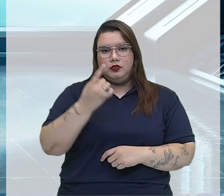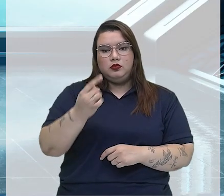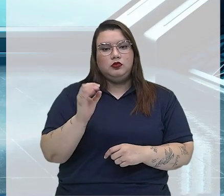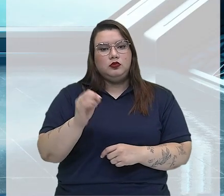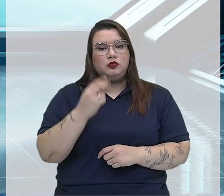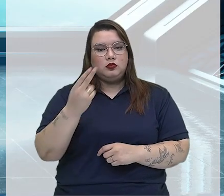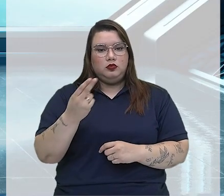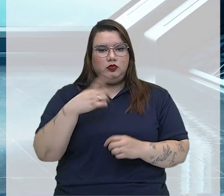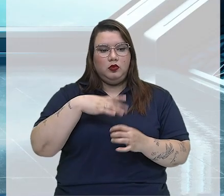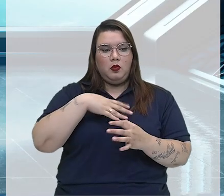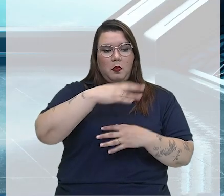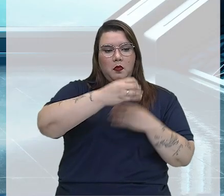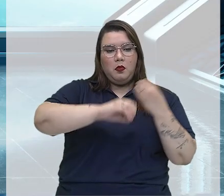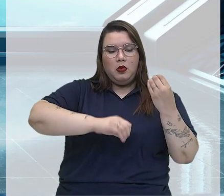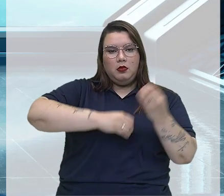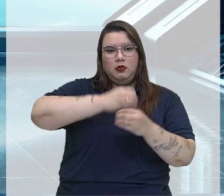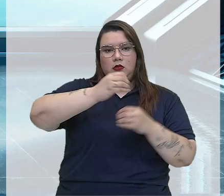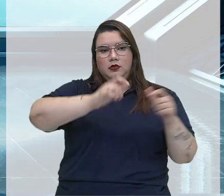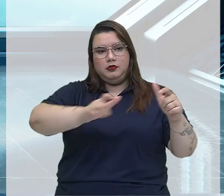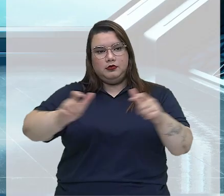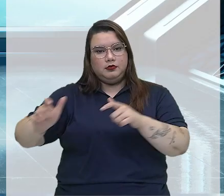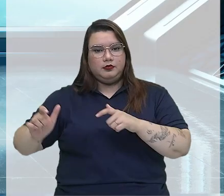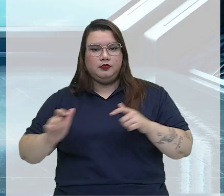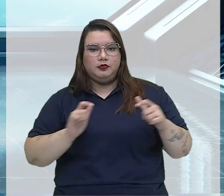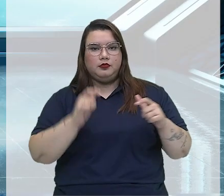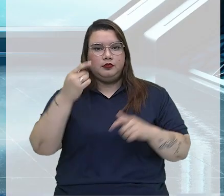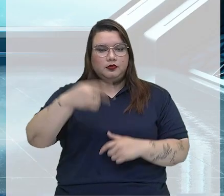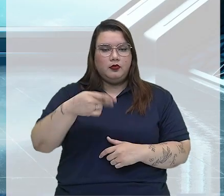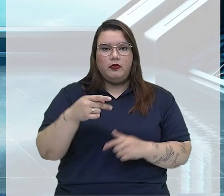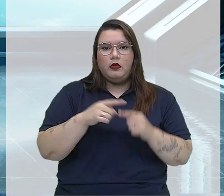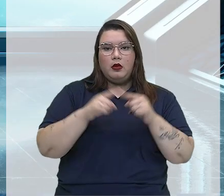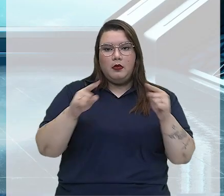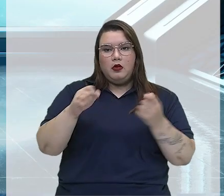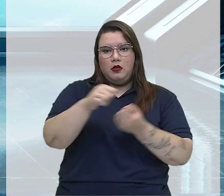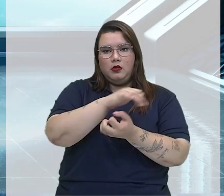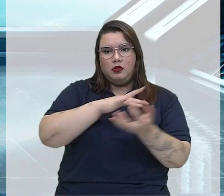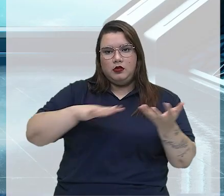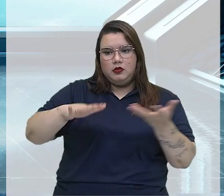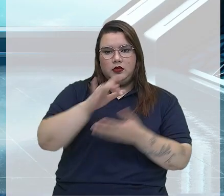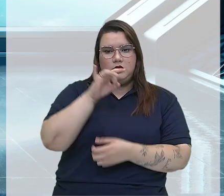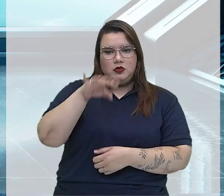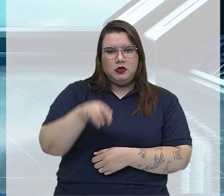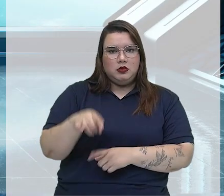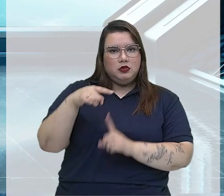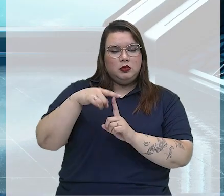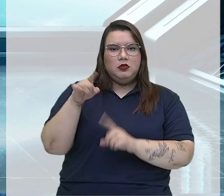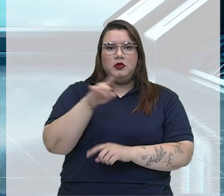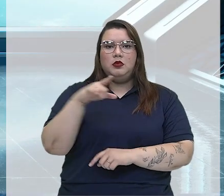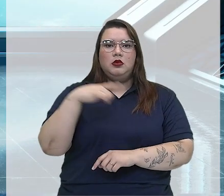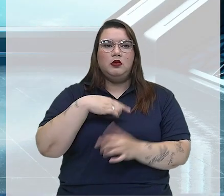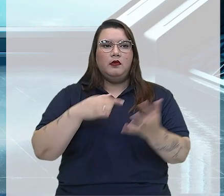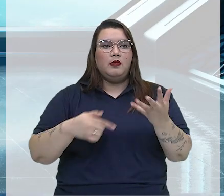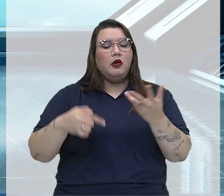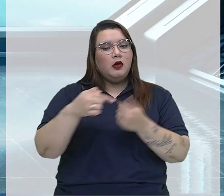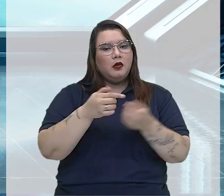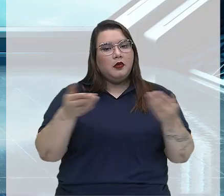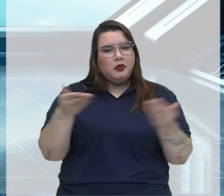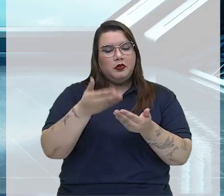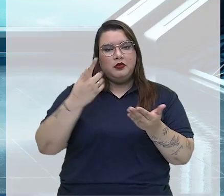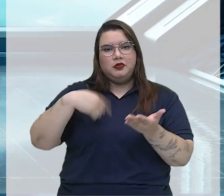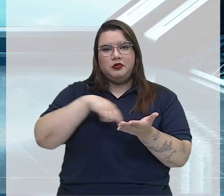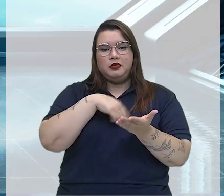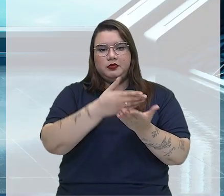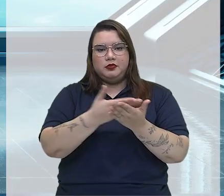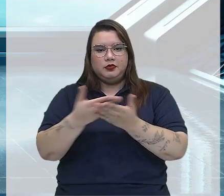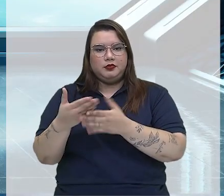ou os planetas que estão formando o nosso sistema solar. O nosso universo vai muito além do nosso sistema solar. E a gente vai